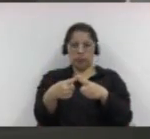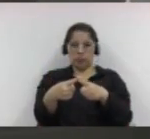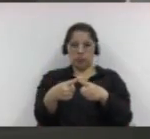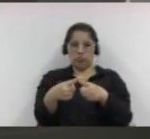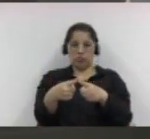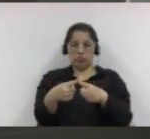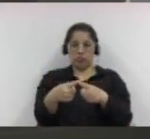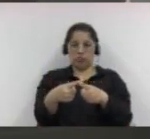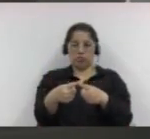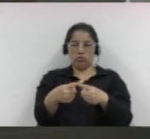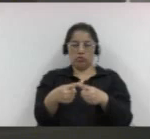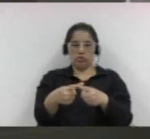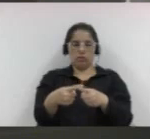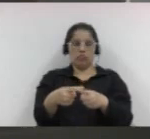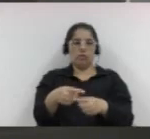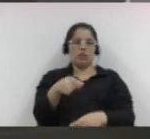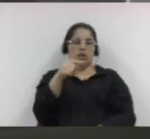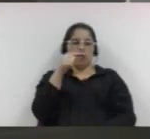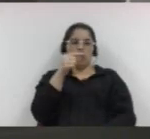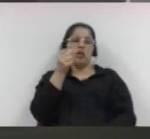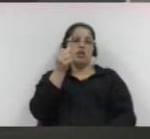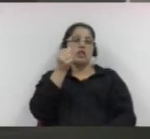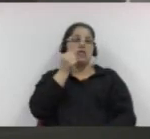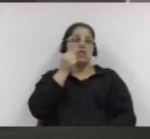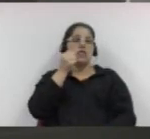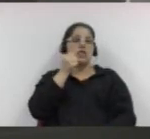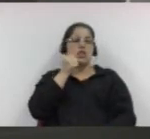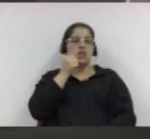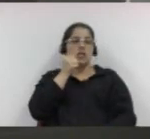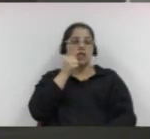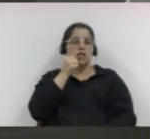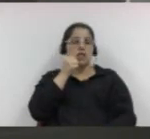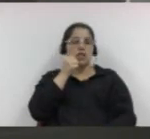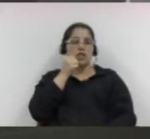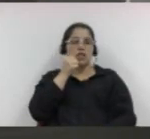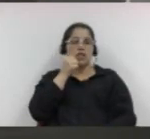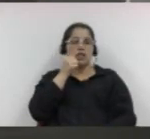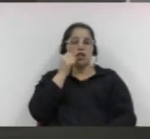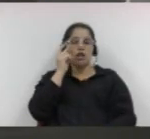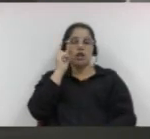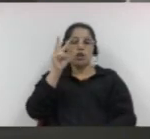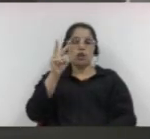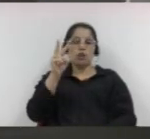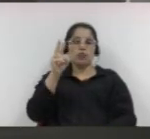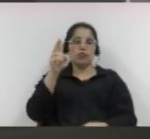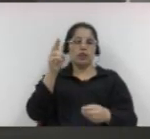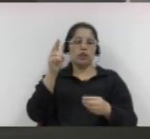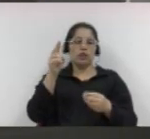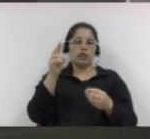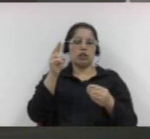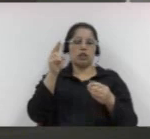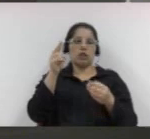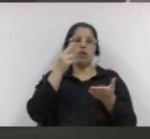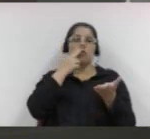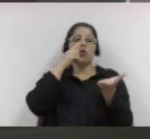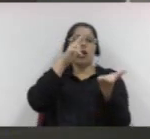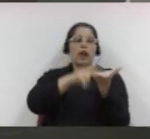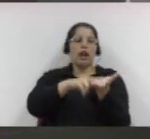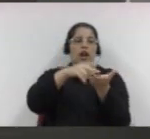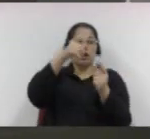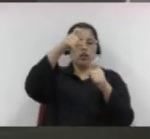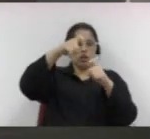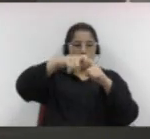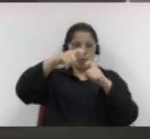o mesmo na sexta-feira, o teor do atestado médico está com a data de 25 de agosto,